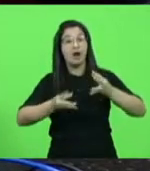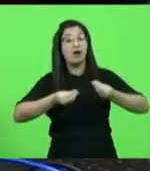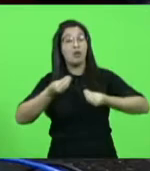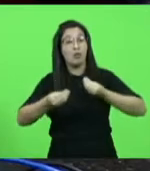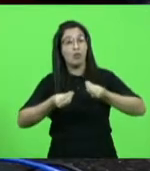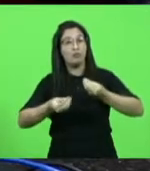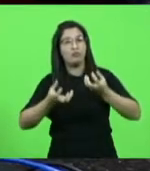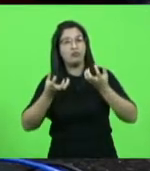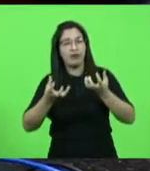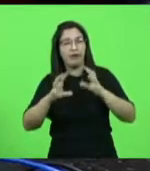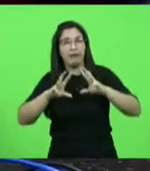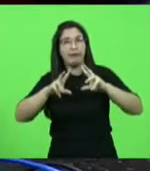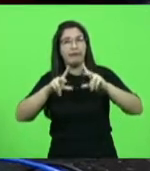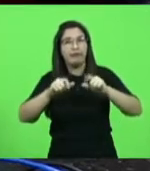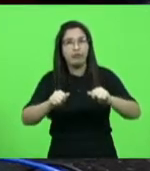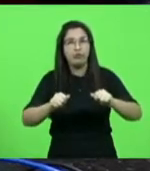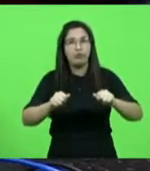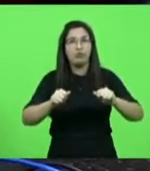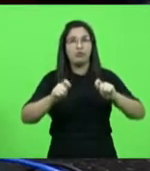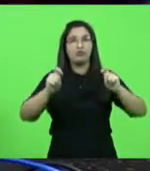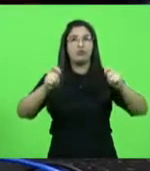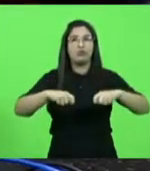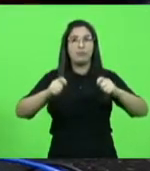sim, que nós todos nos